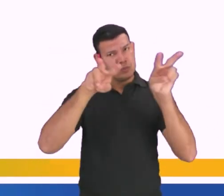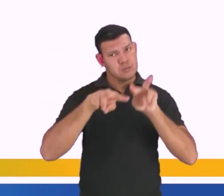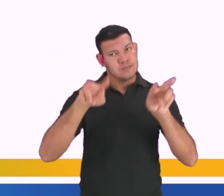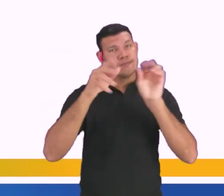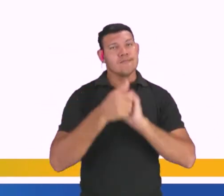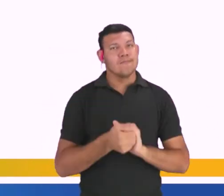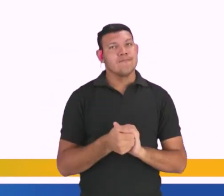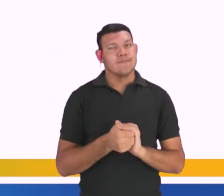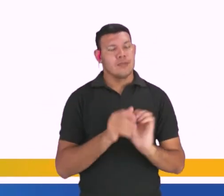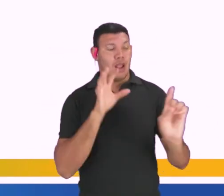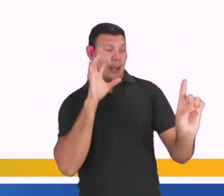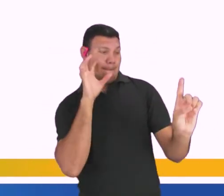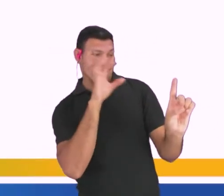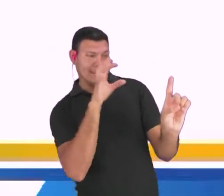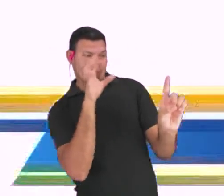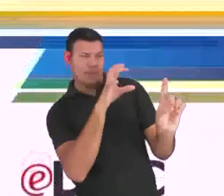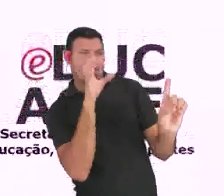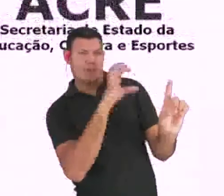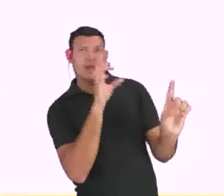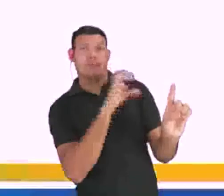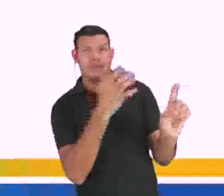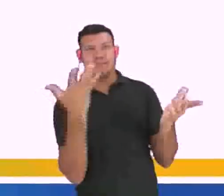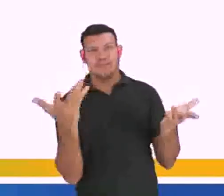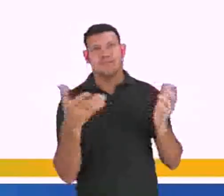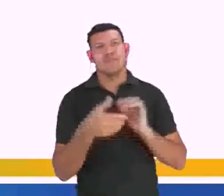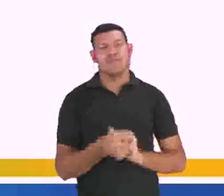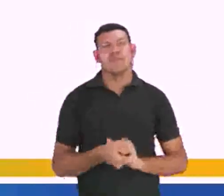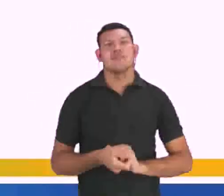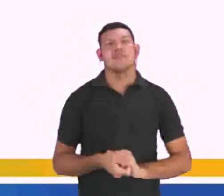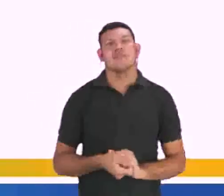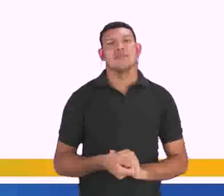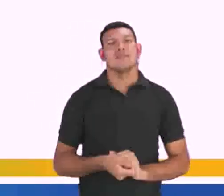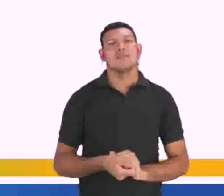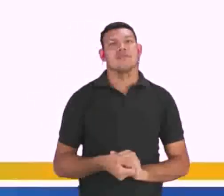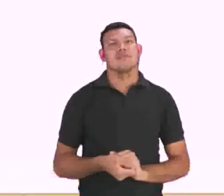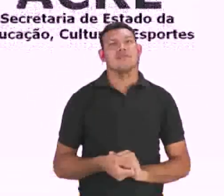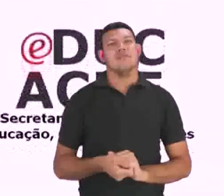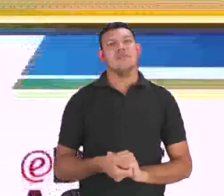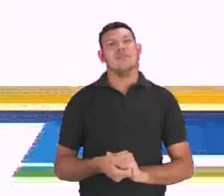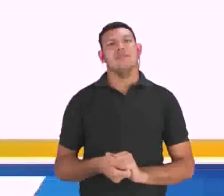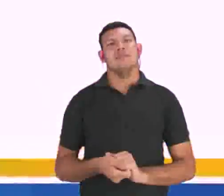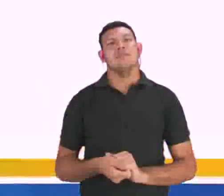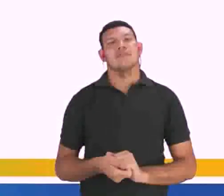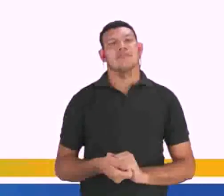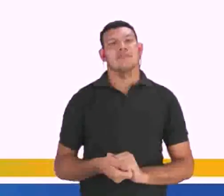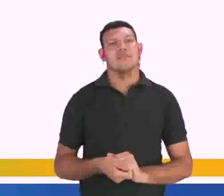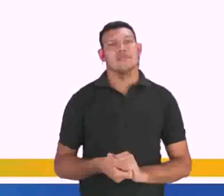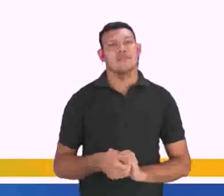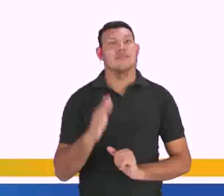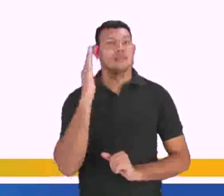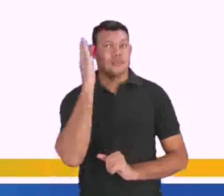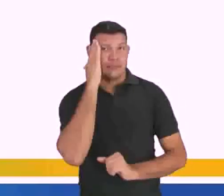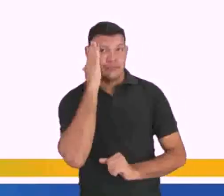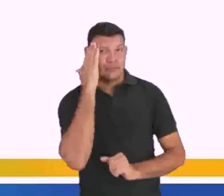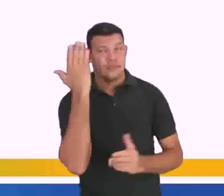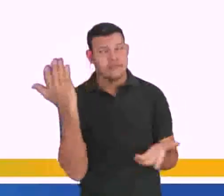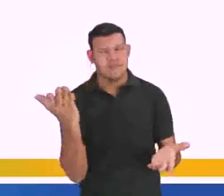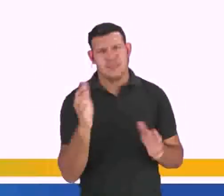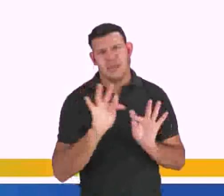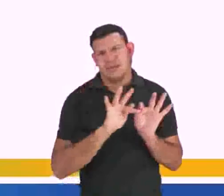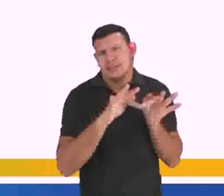que eles buscam, que a função apelativa busca